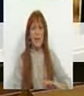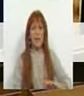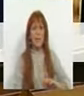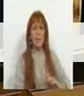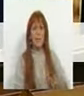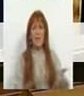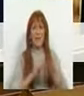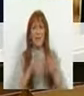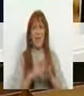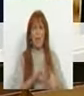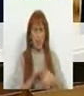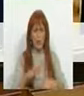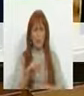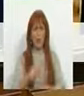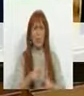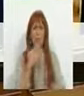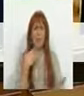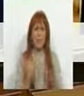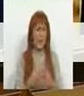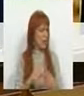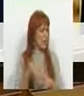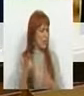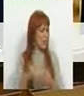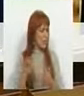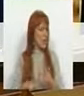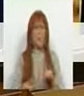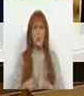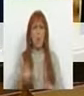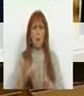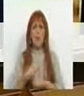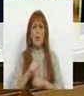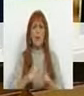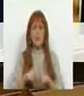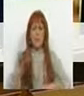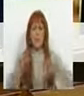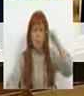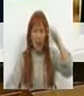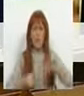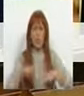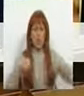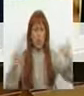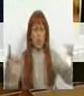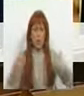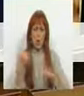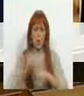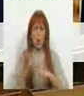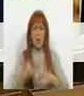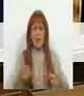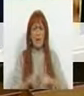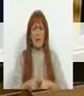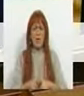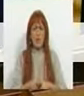técnica. A coesão territorial, a harmonização tarifária, o combate às assimetrias regionais e o combate